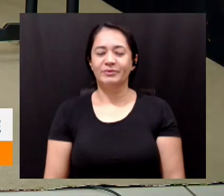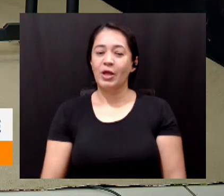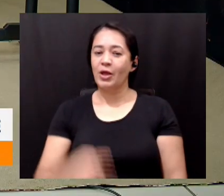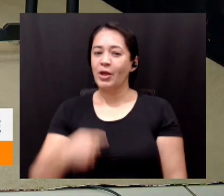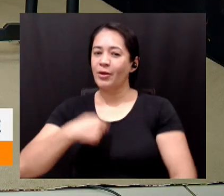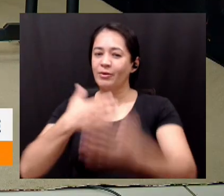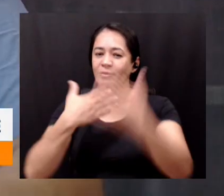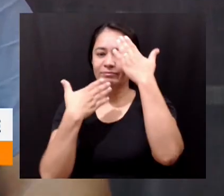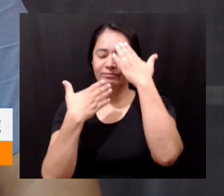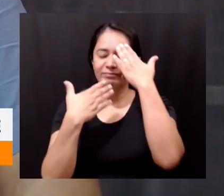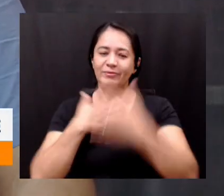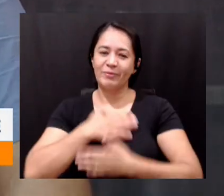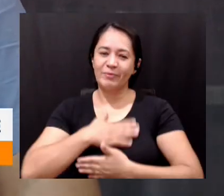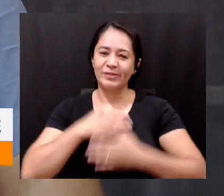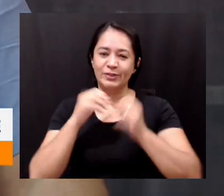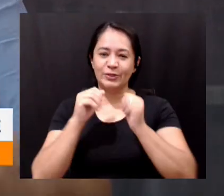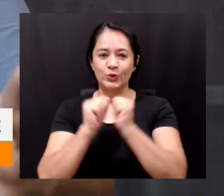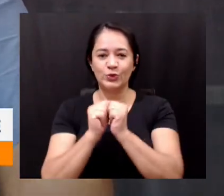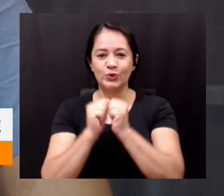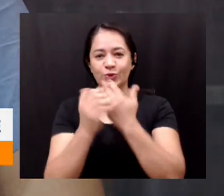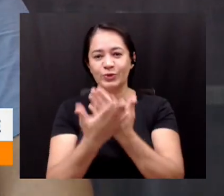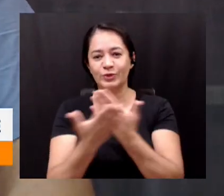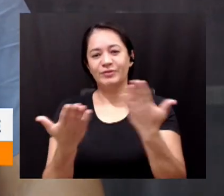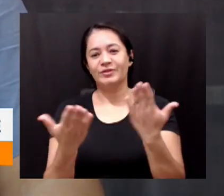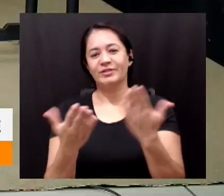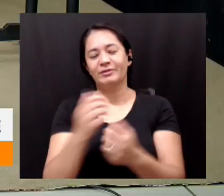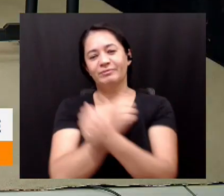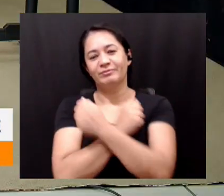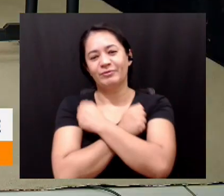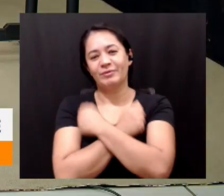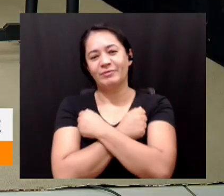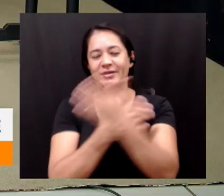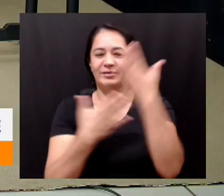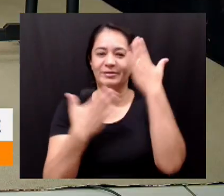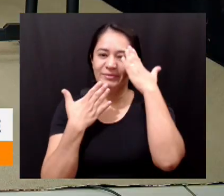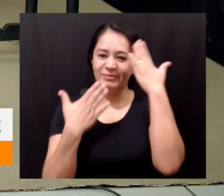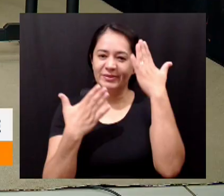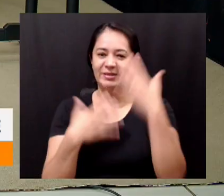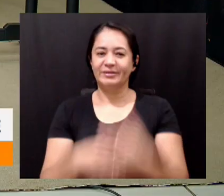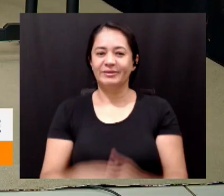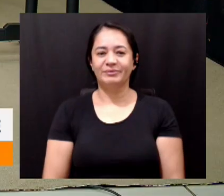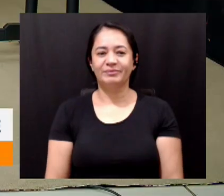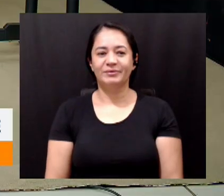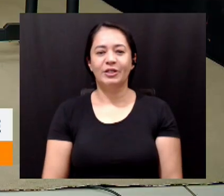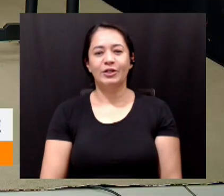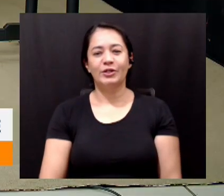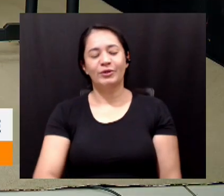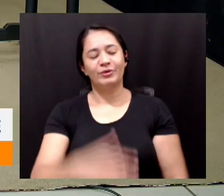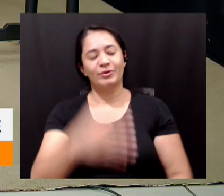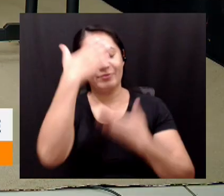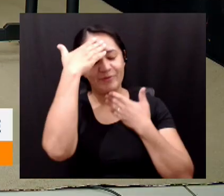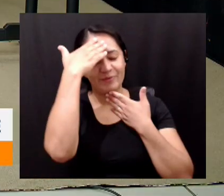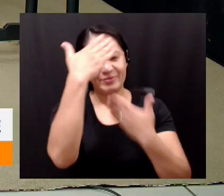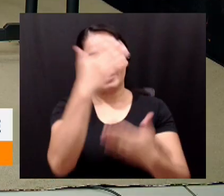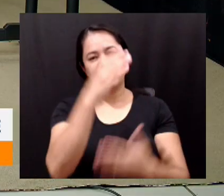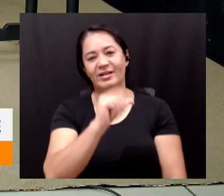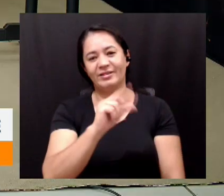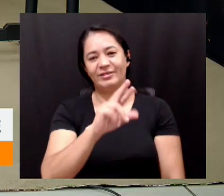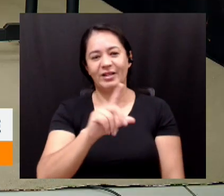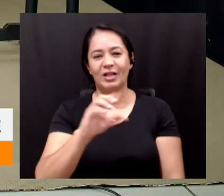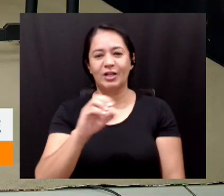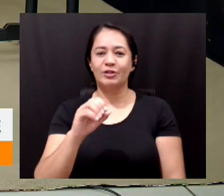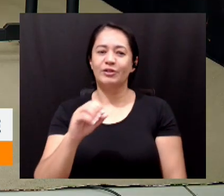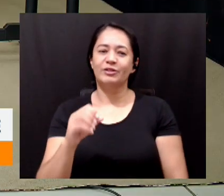com vocês, com o Carlos. Um abraço, obrigado, viu? Maravilha, doutor Carlos, gratidão sempre, obrigada por disponibilizar do seu tempo e vir para cá